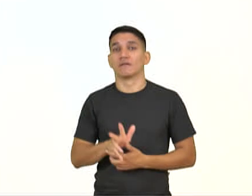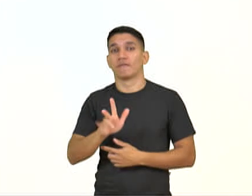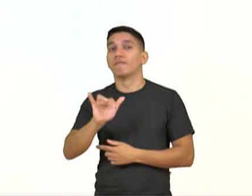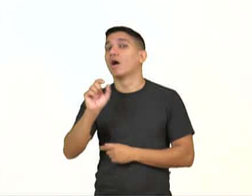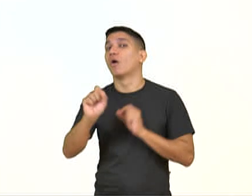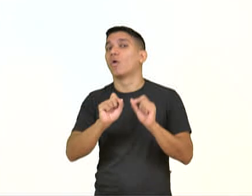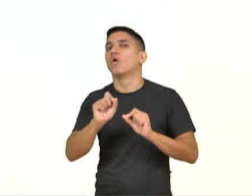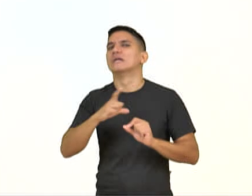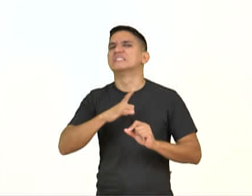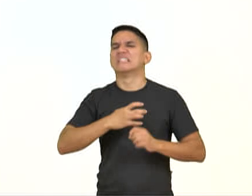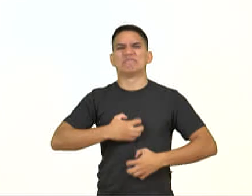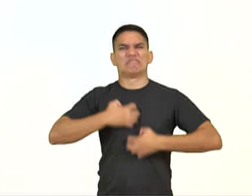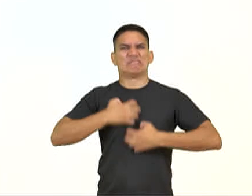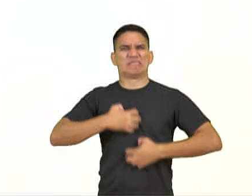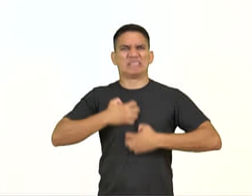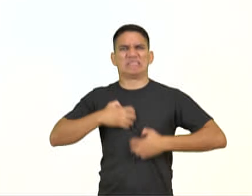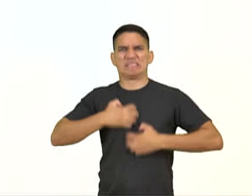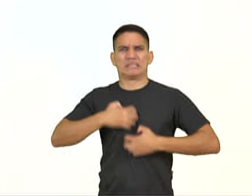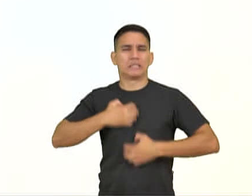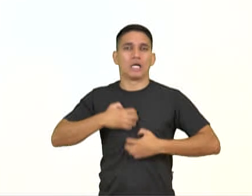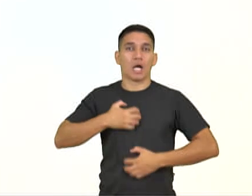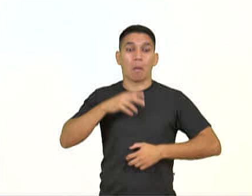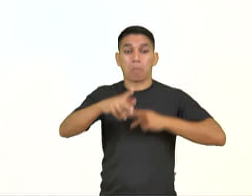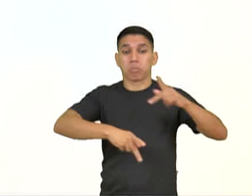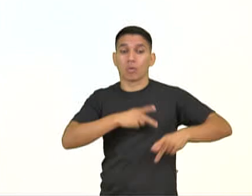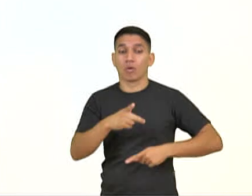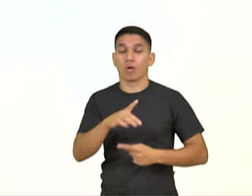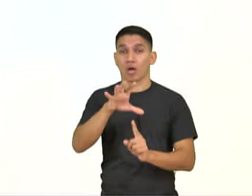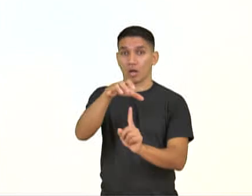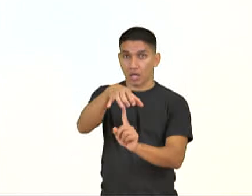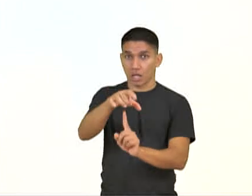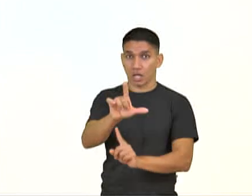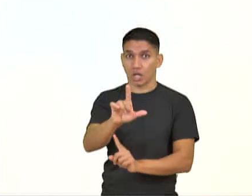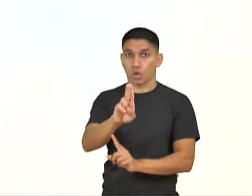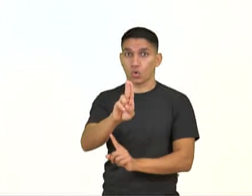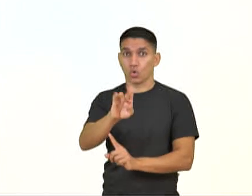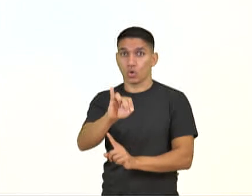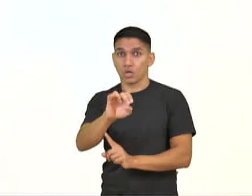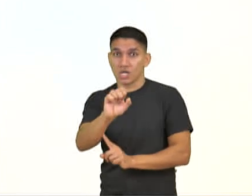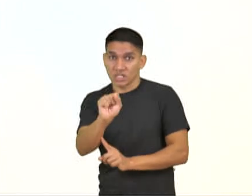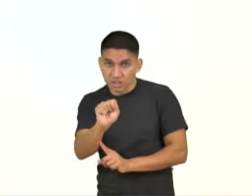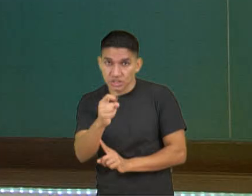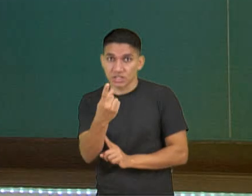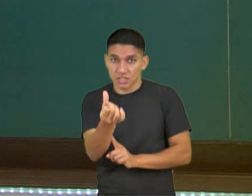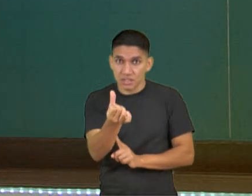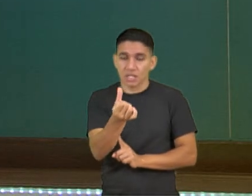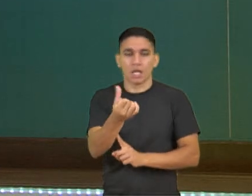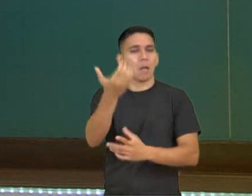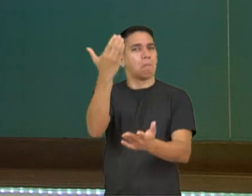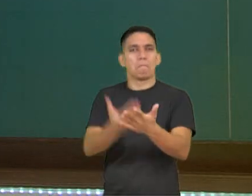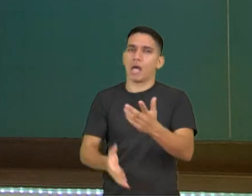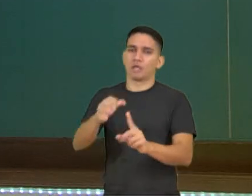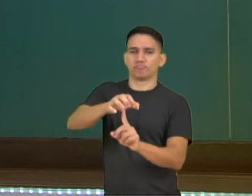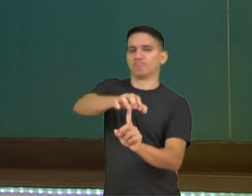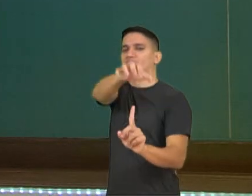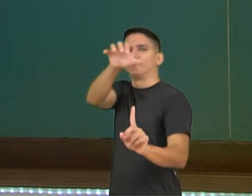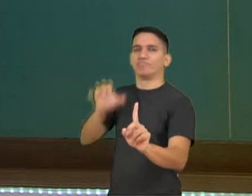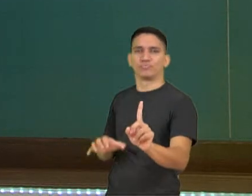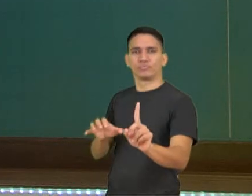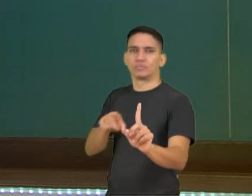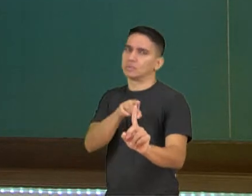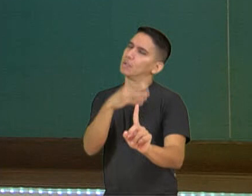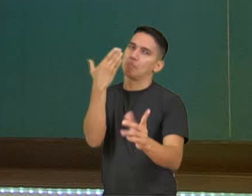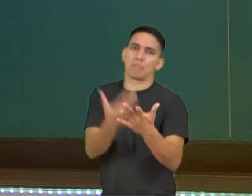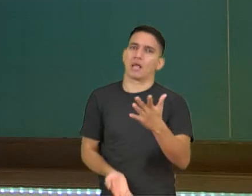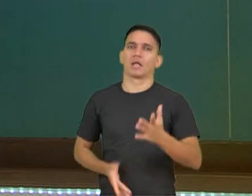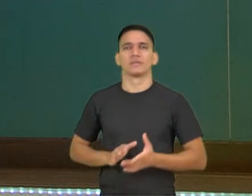grande revolta popular e o rei Luís XVI ele vai ser destronado. a partir do momento em que o rei Luís